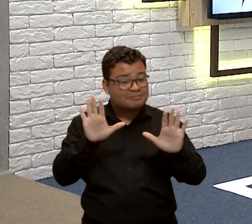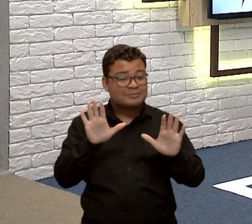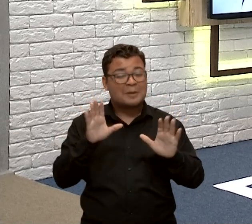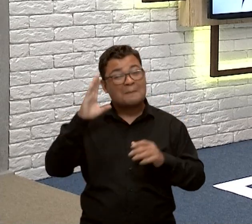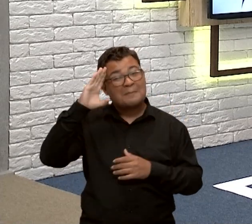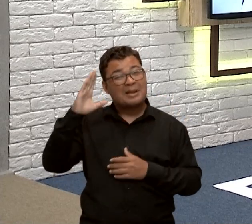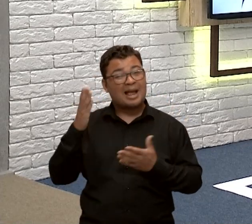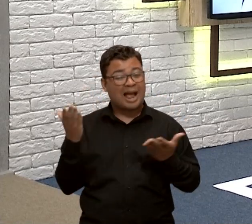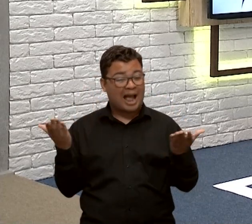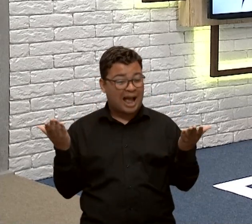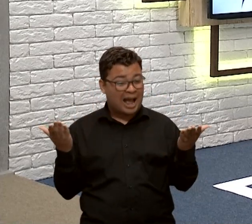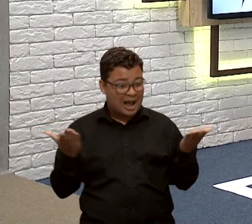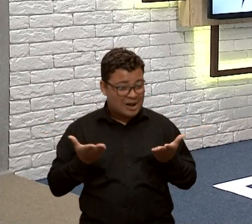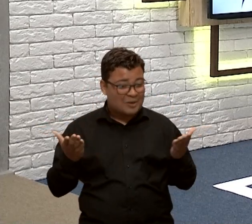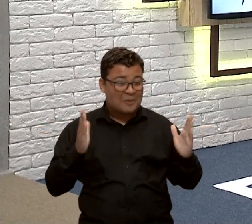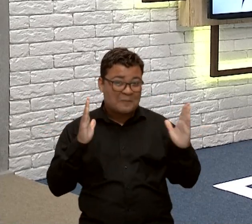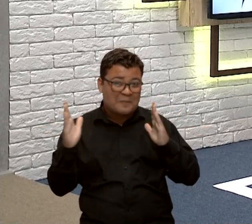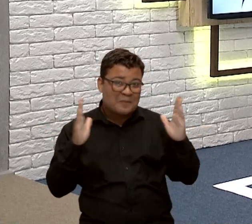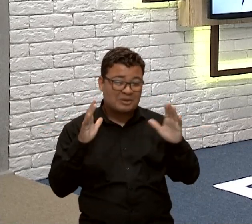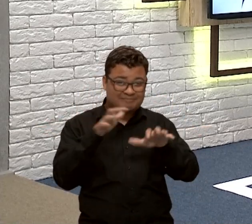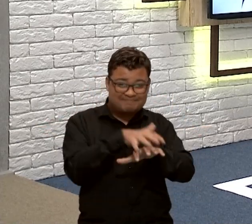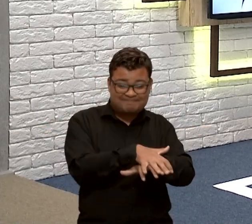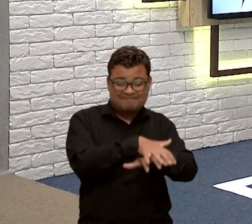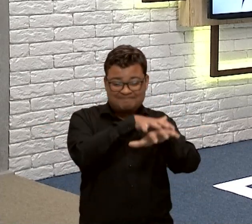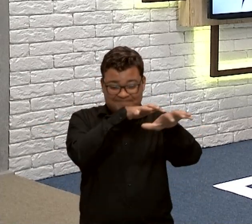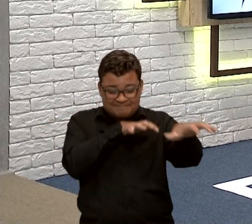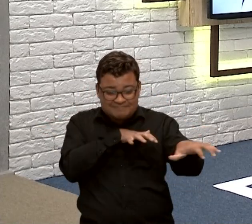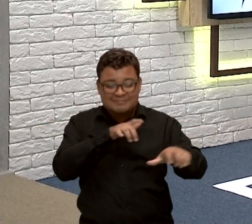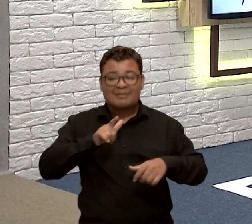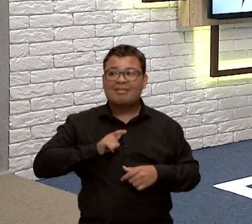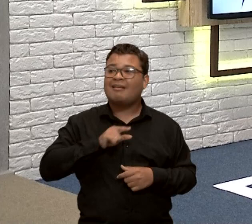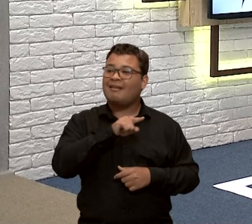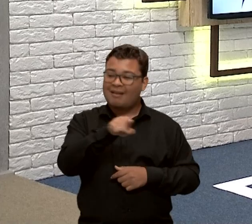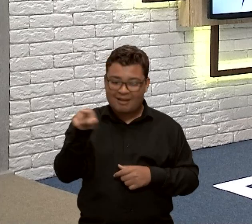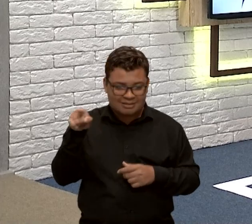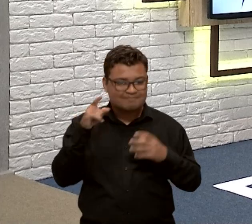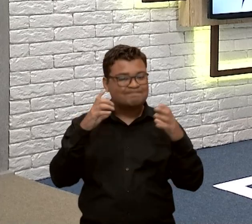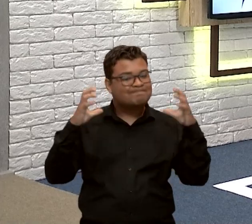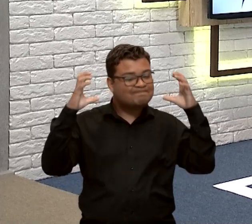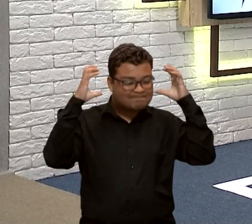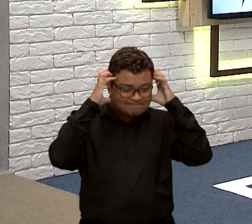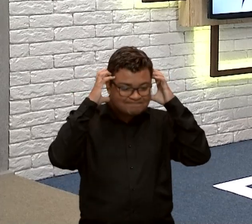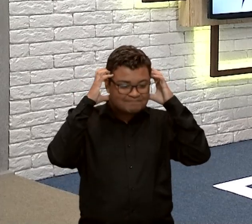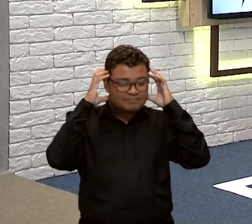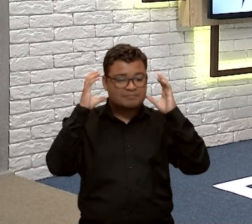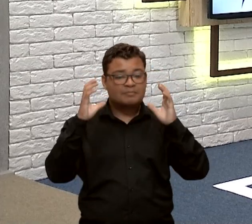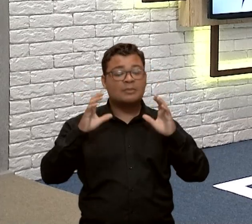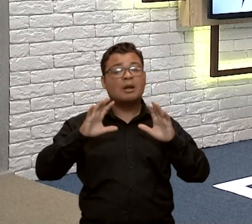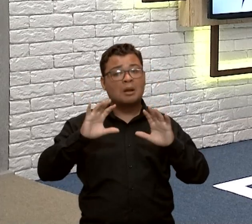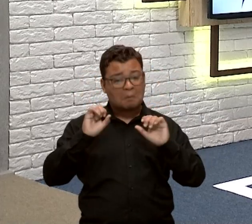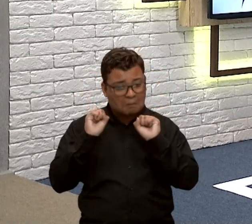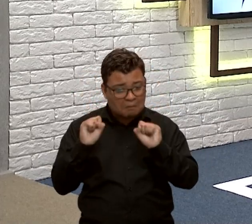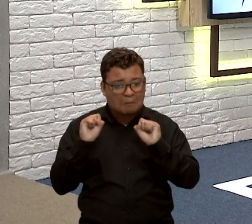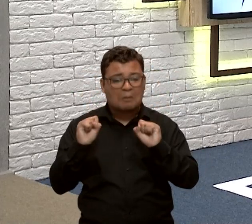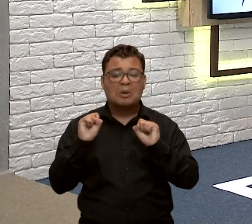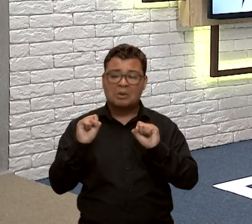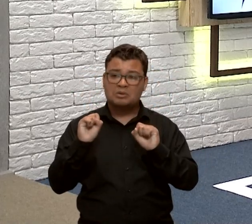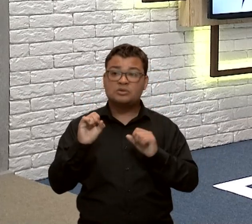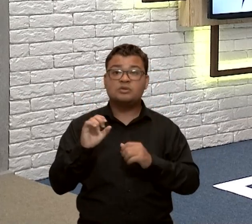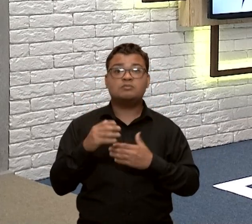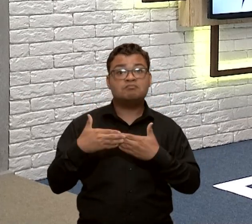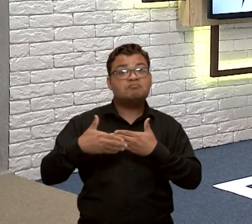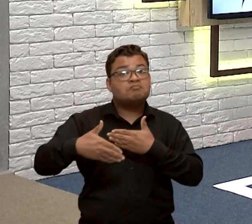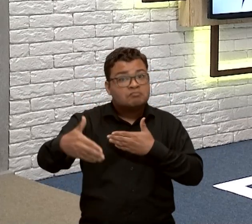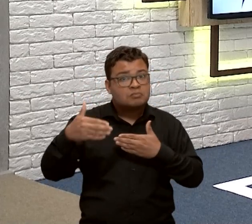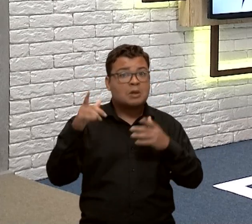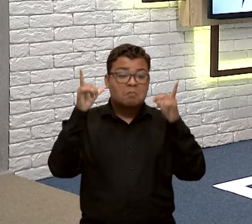no período remoto também, né? Nós vimos muitos utilizando esse aparelho, que pode culminar sim para um futuro problema